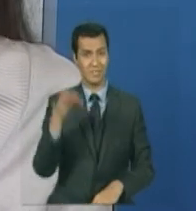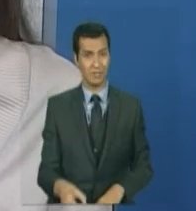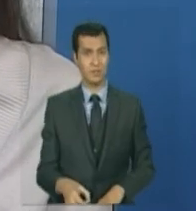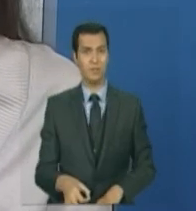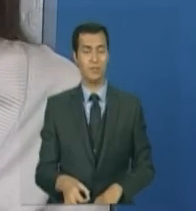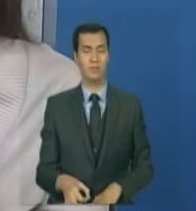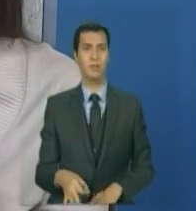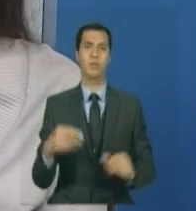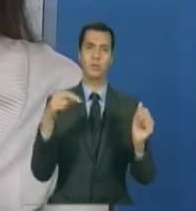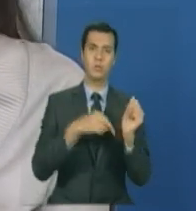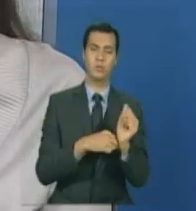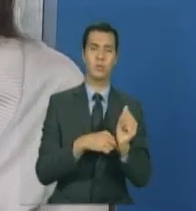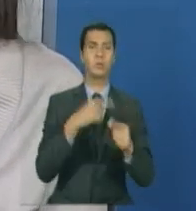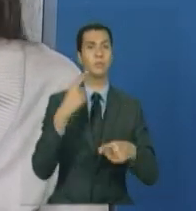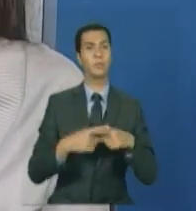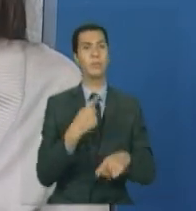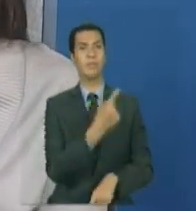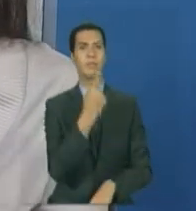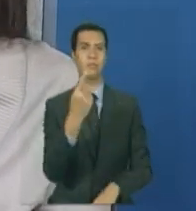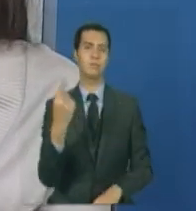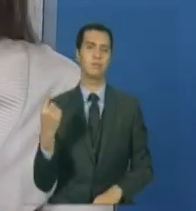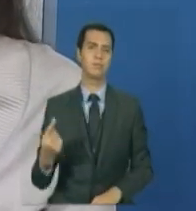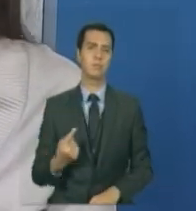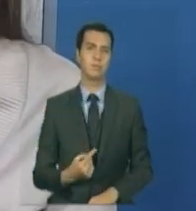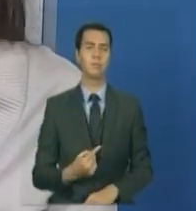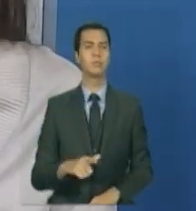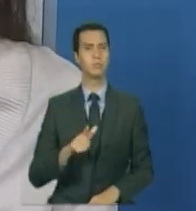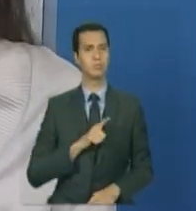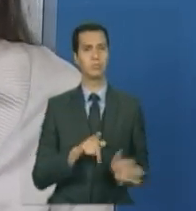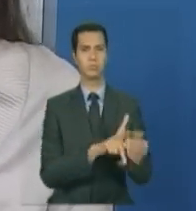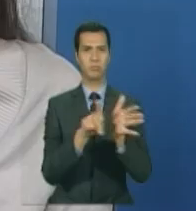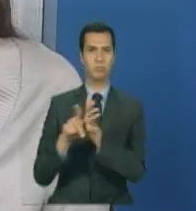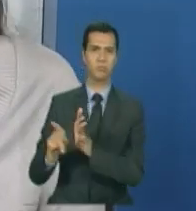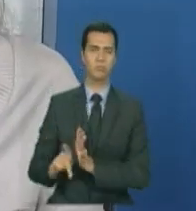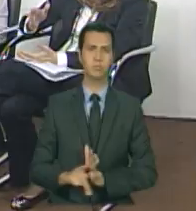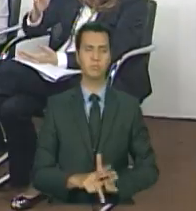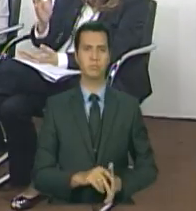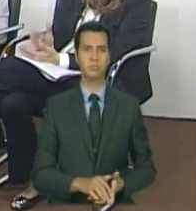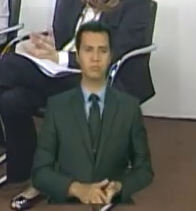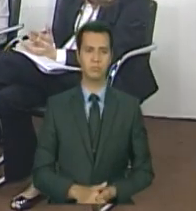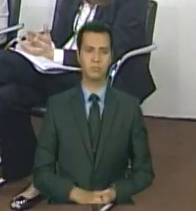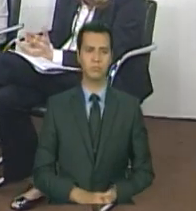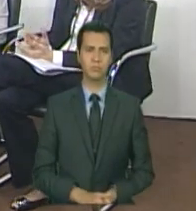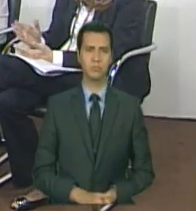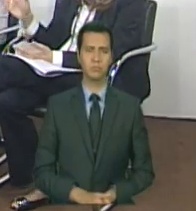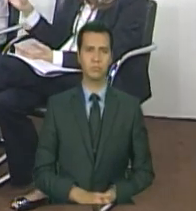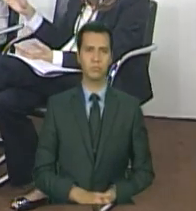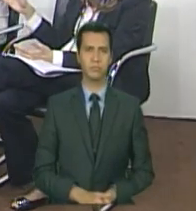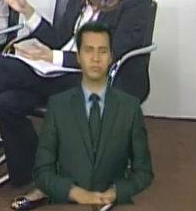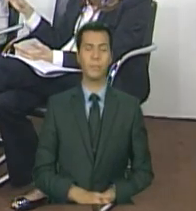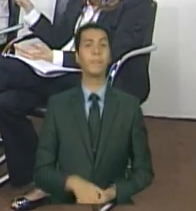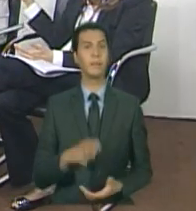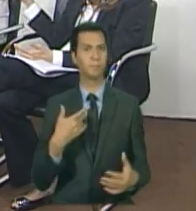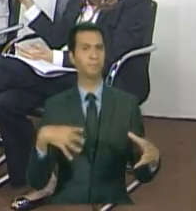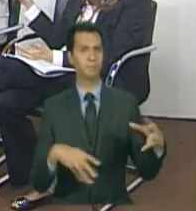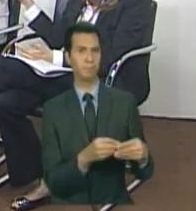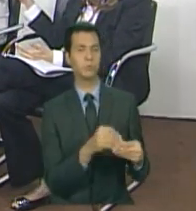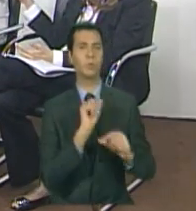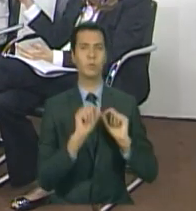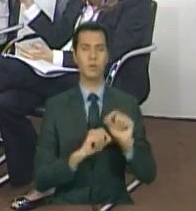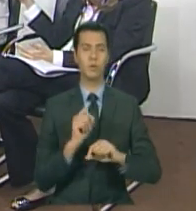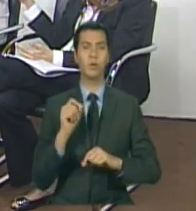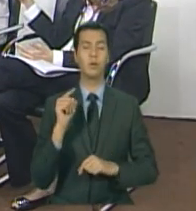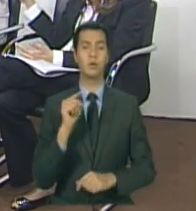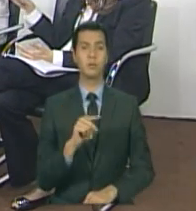o login e a senha, porque é individual a senha. Cada um vai ter a sua. Socorro. Nata, acho que é muito importante frisar que não tem o período para ele acessar